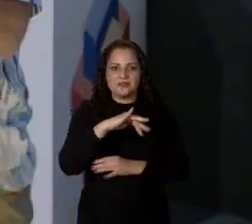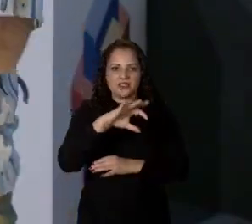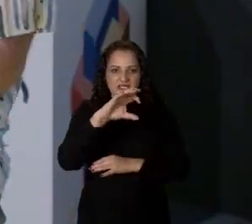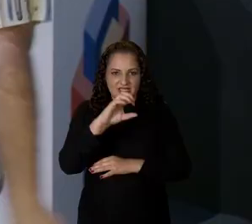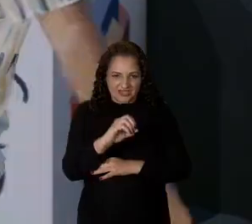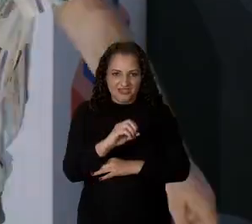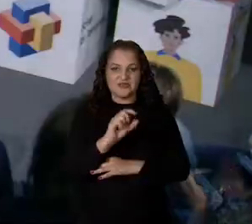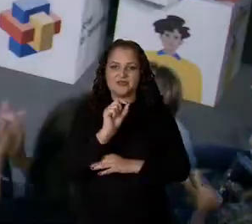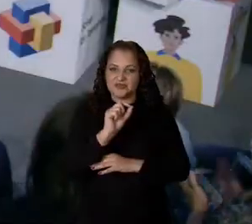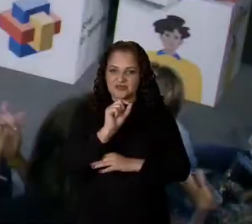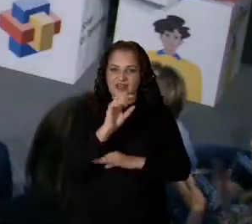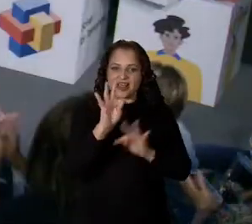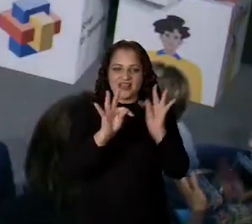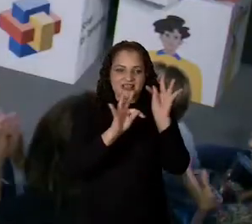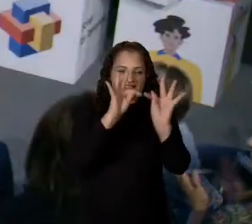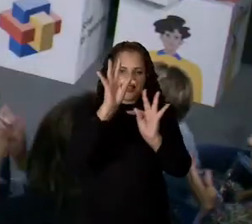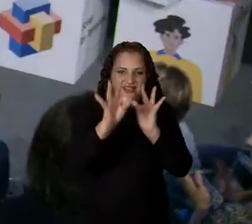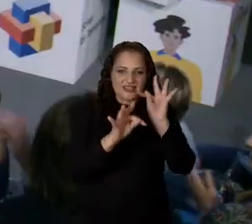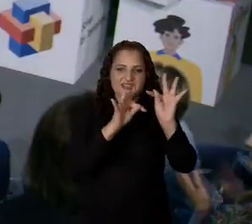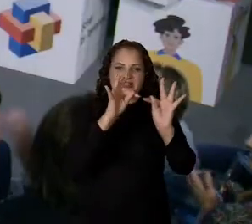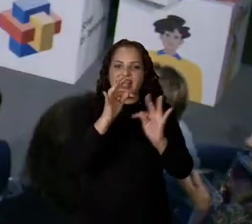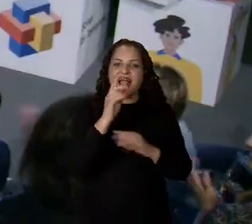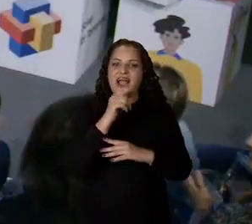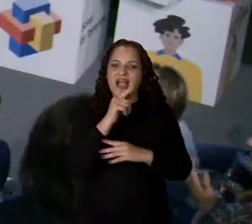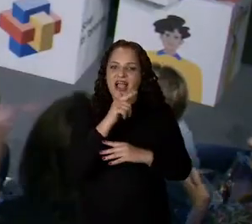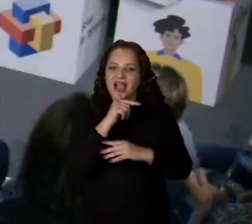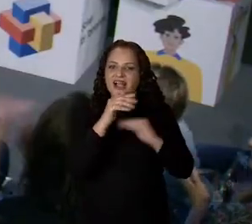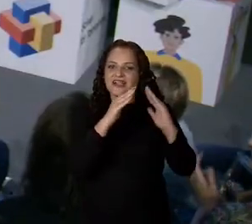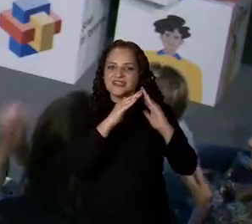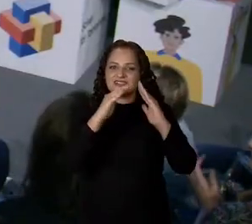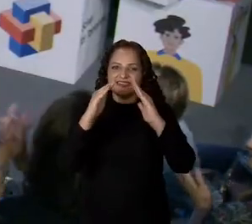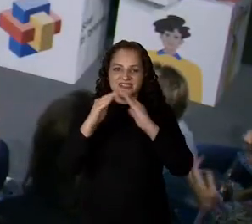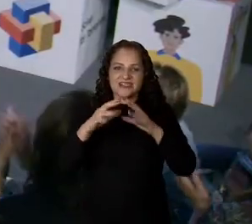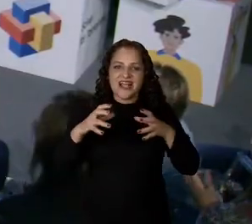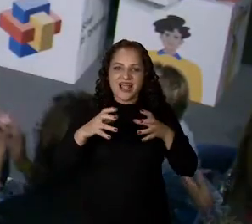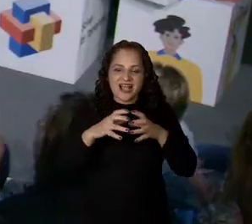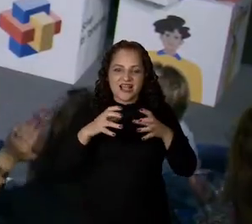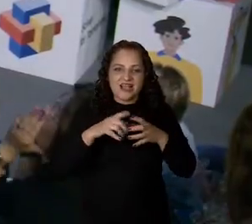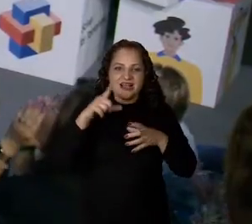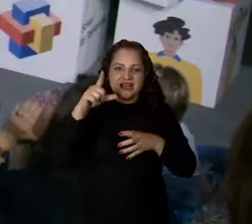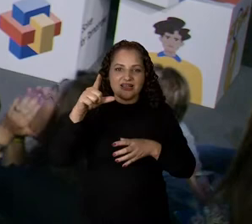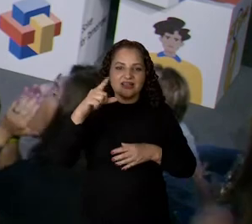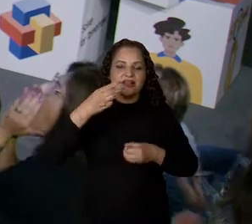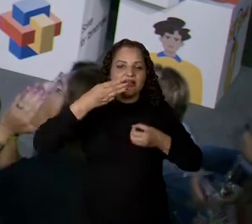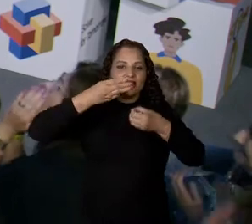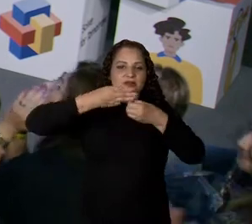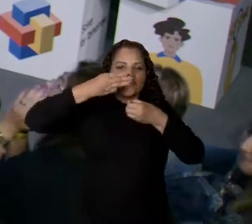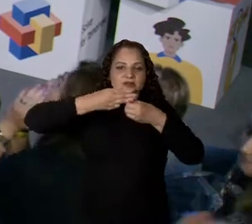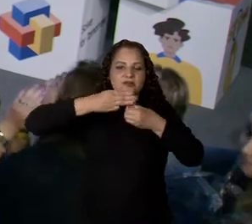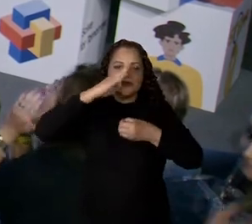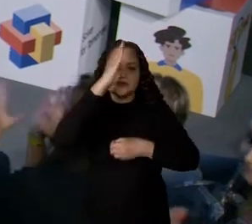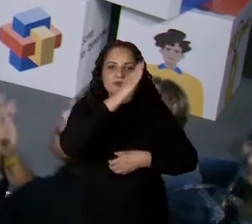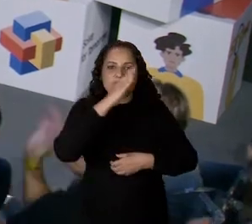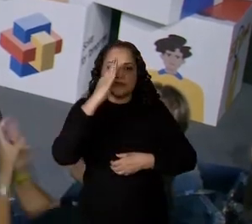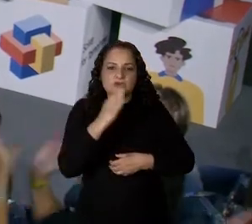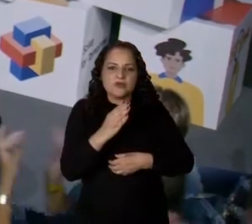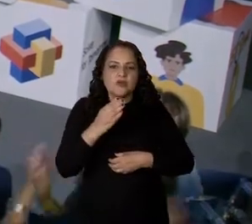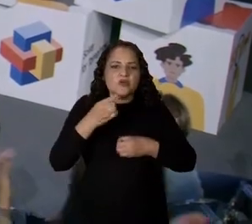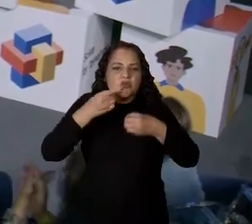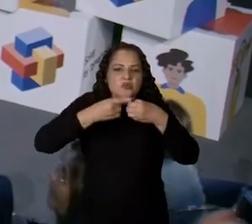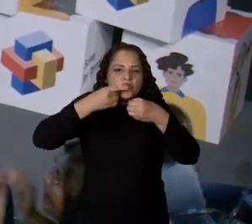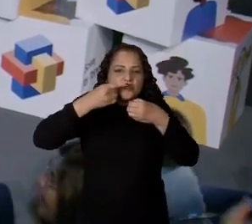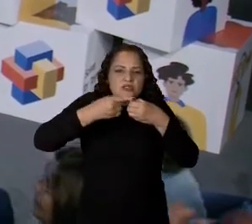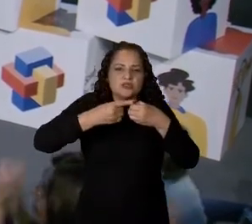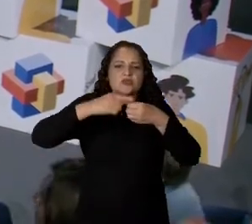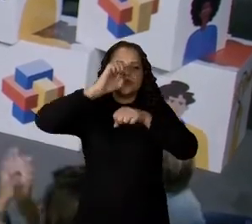de água domiciliar portátil da equipe que veio lá de Coari, município brasileiro no interior do estado do Amazonas,